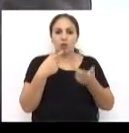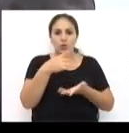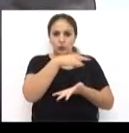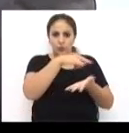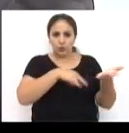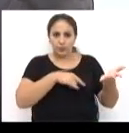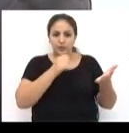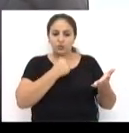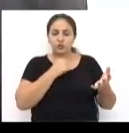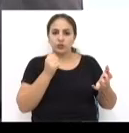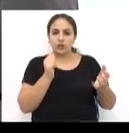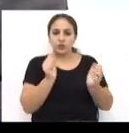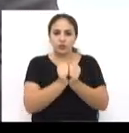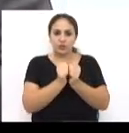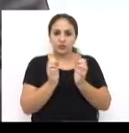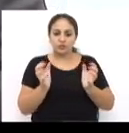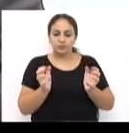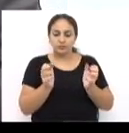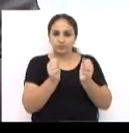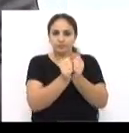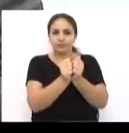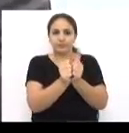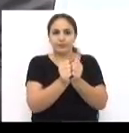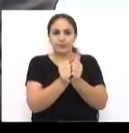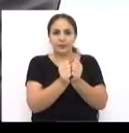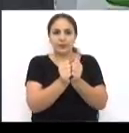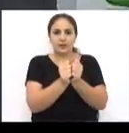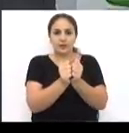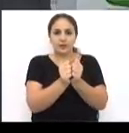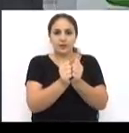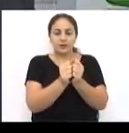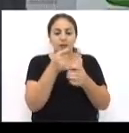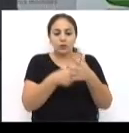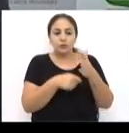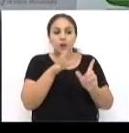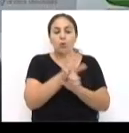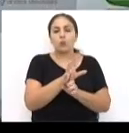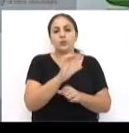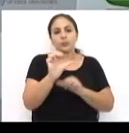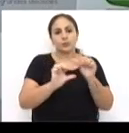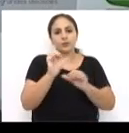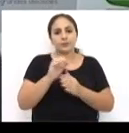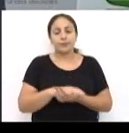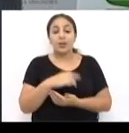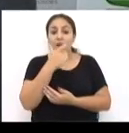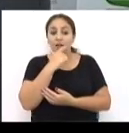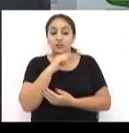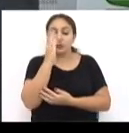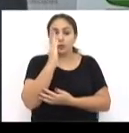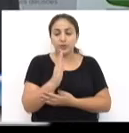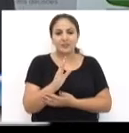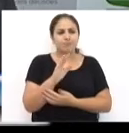é uma forma de unir os poderes na luta contra a reforma. Eu acho que o Brasil está muito quieto e